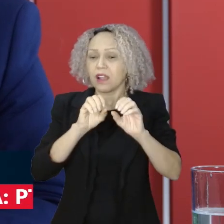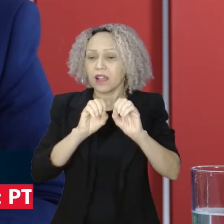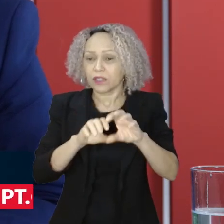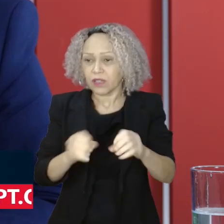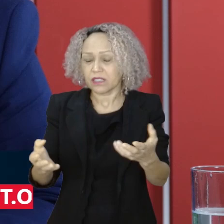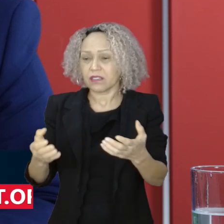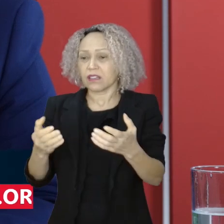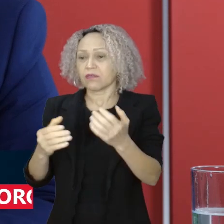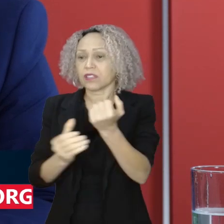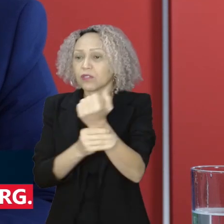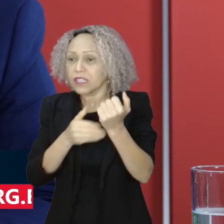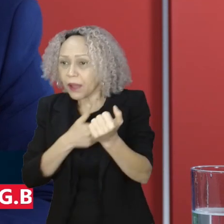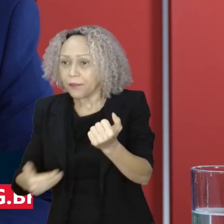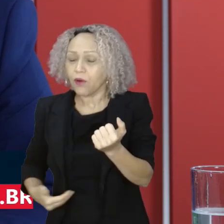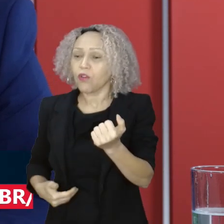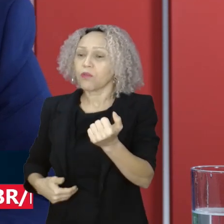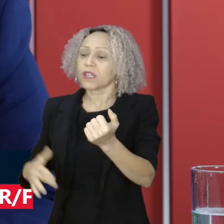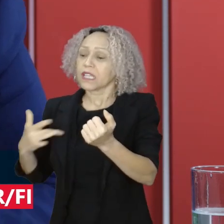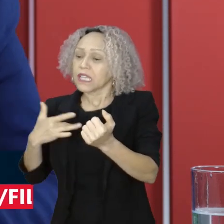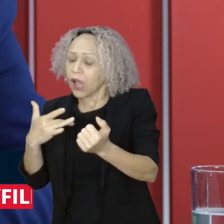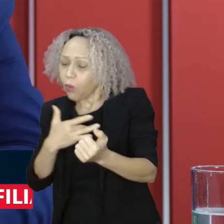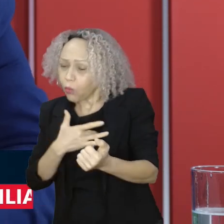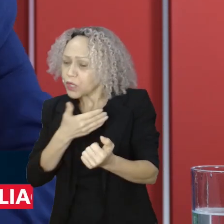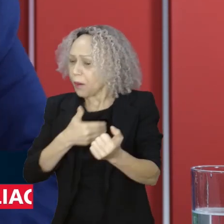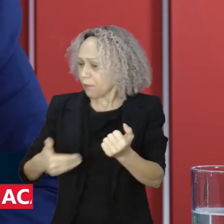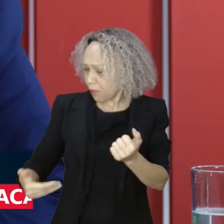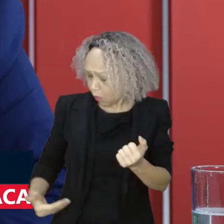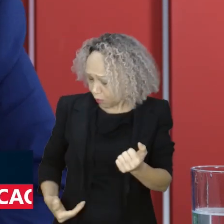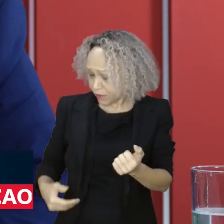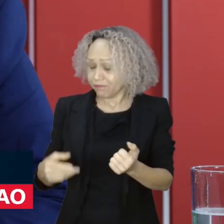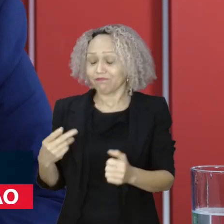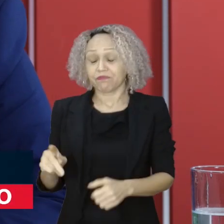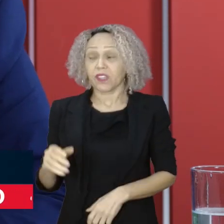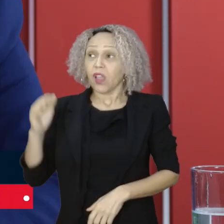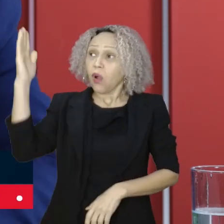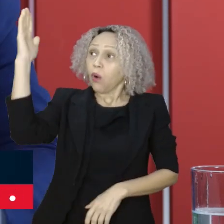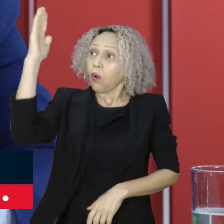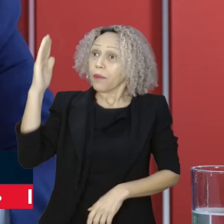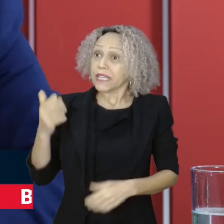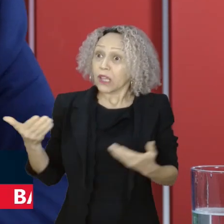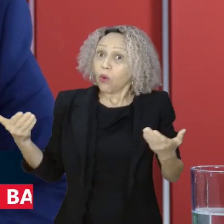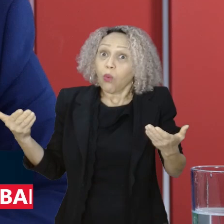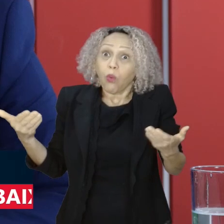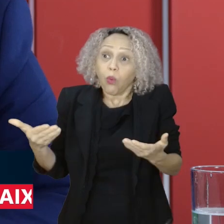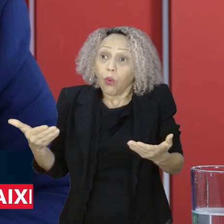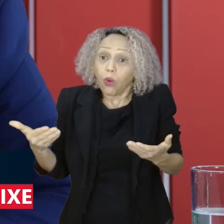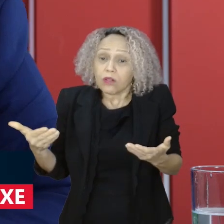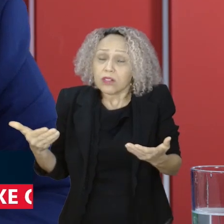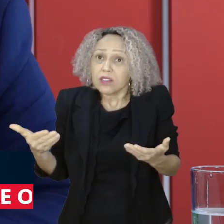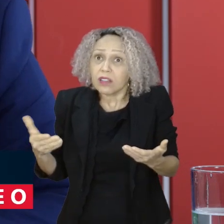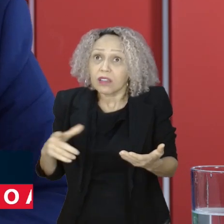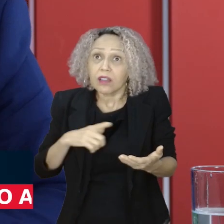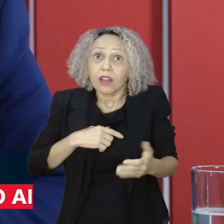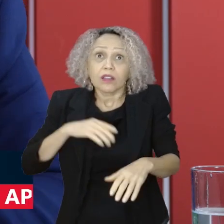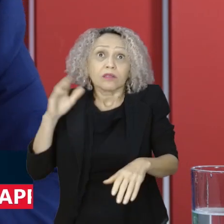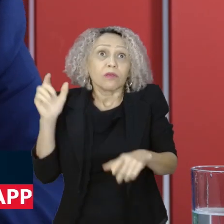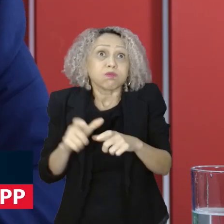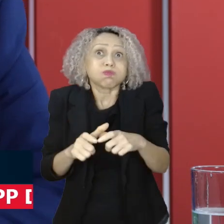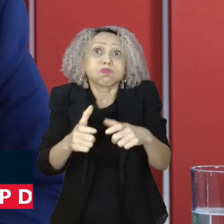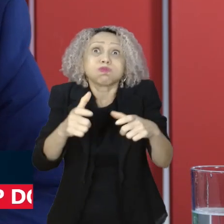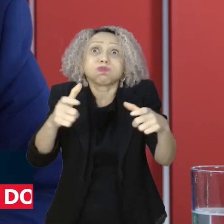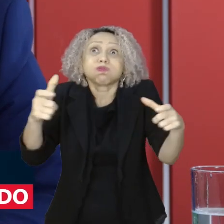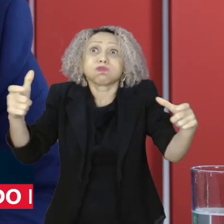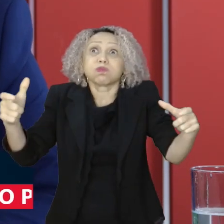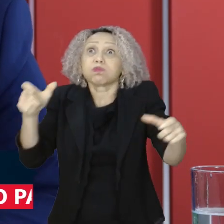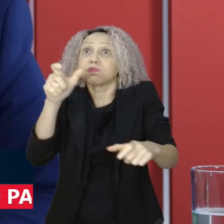pública, vai ter melhoria nos índices de saúde pública. O Brasil hoje é o país que mais consome ansiolíticos no mundo. Parte